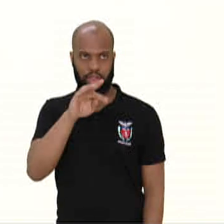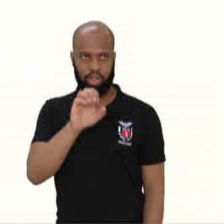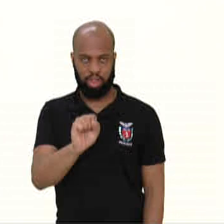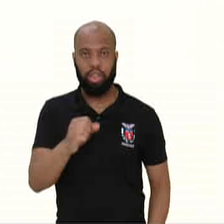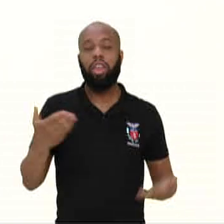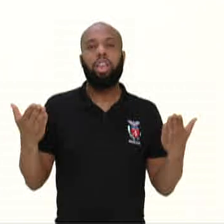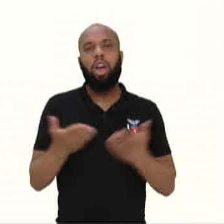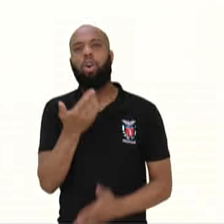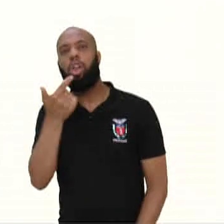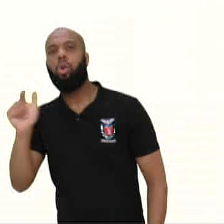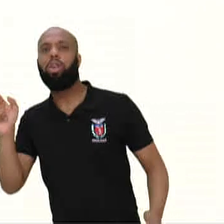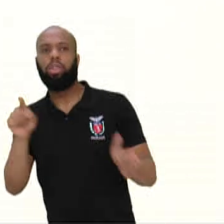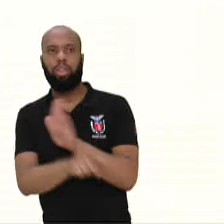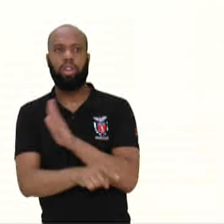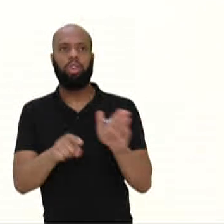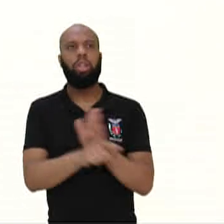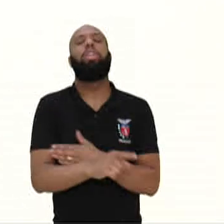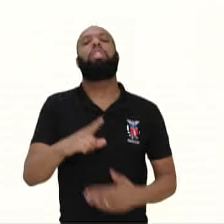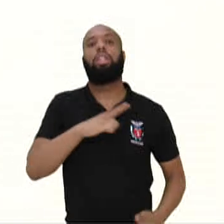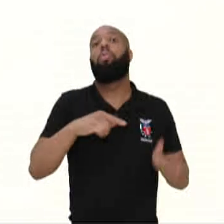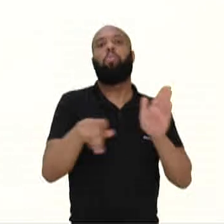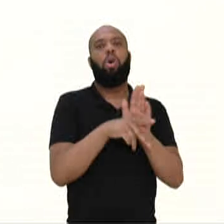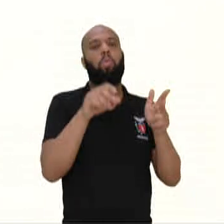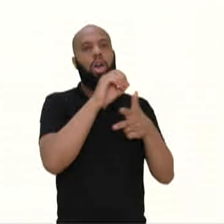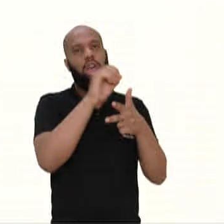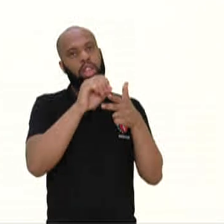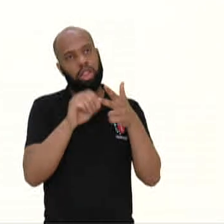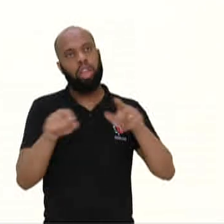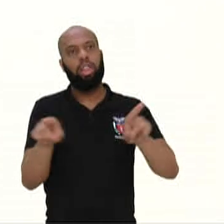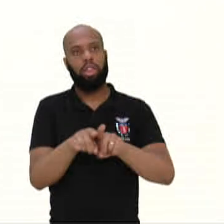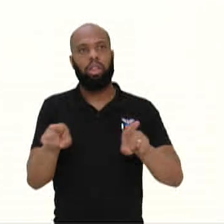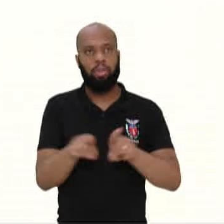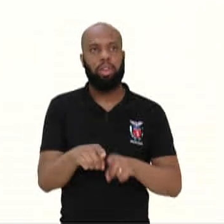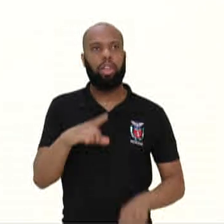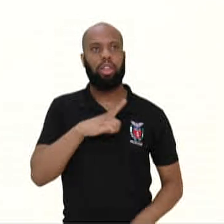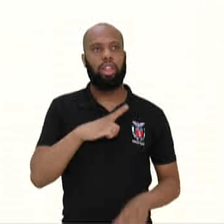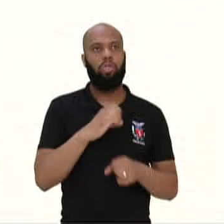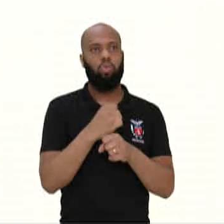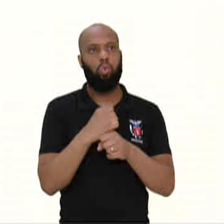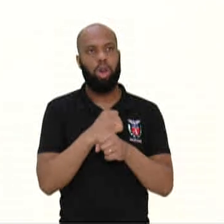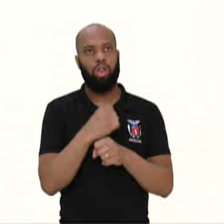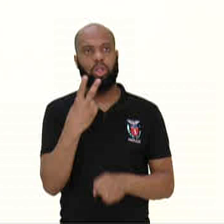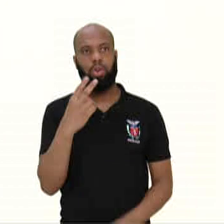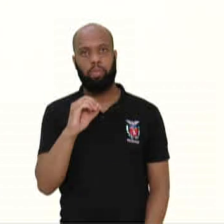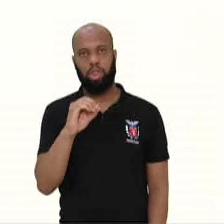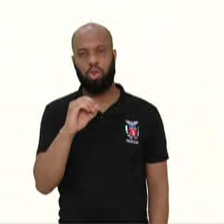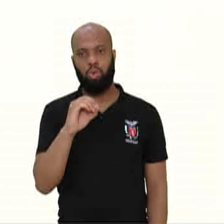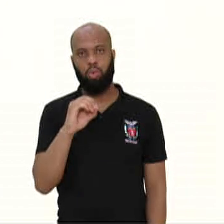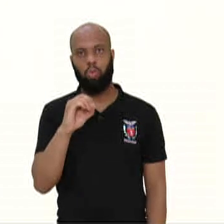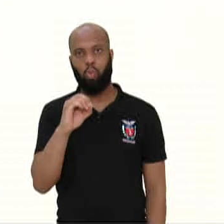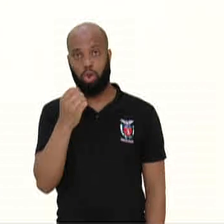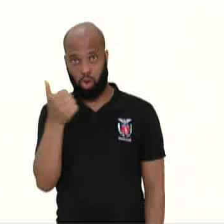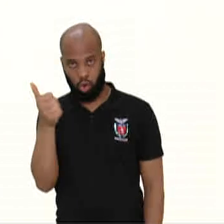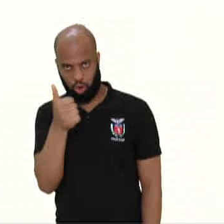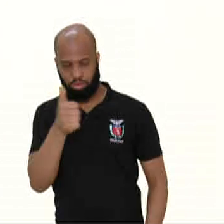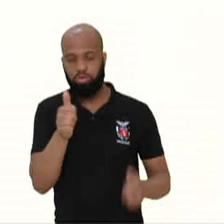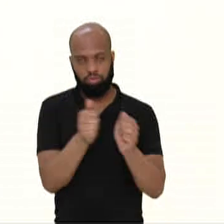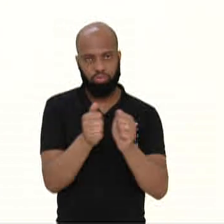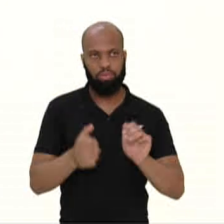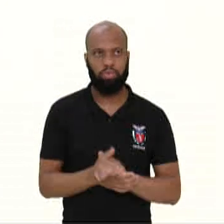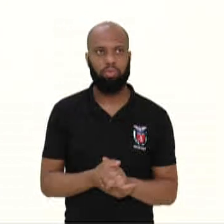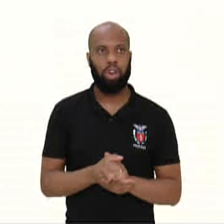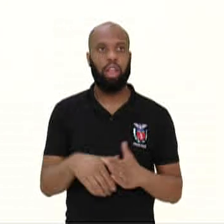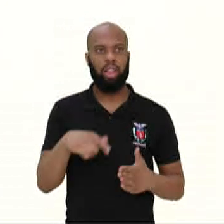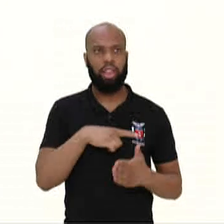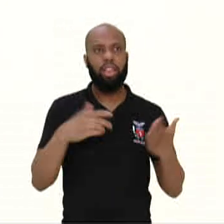E aí vamos para uma outra questão. Essa questão fez parte da prova do Enem em 2011. Me acompanhe.